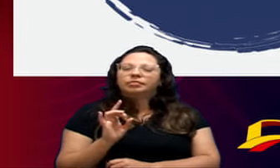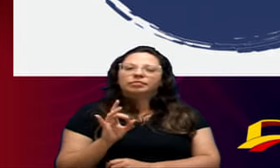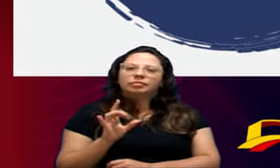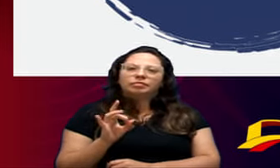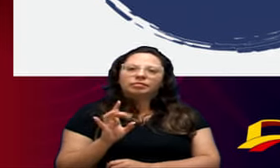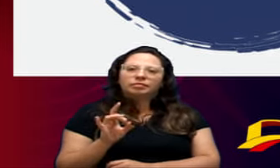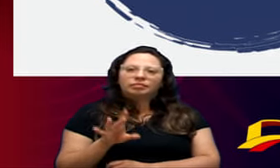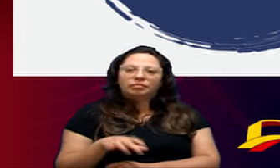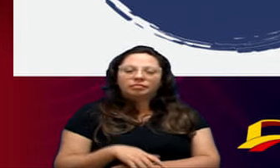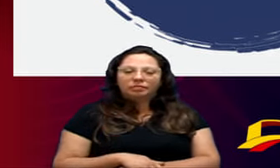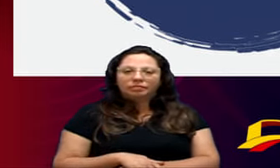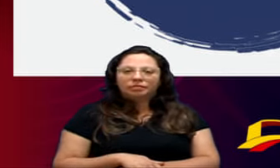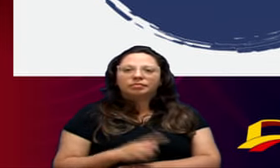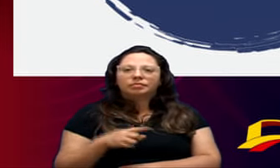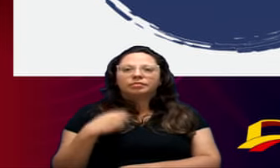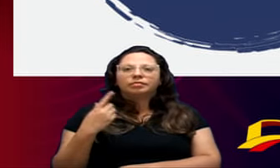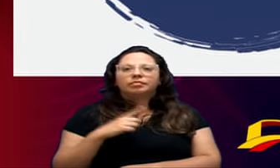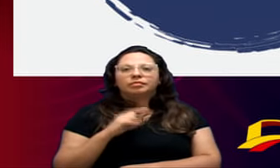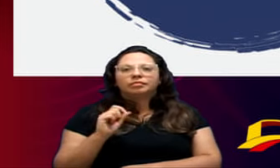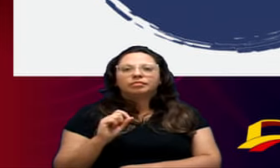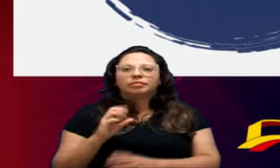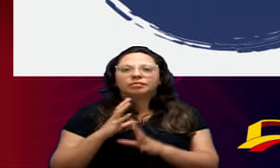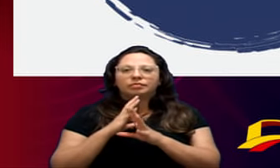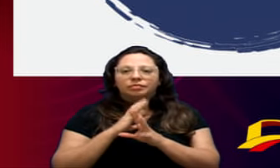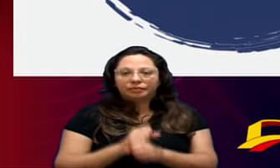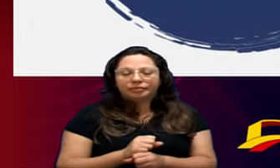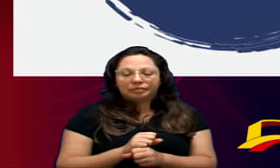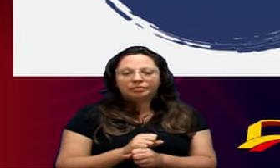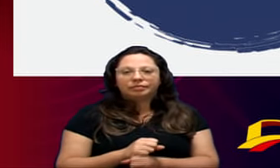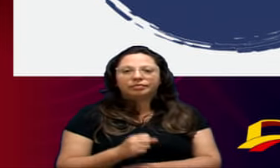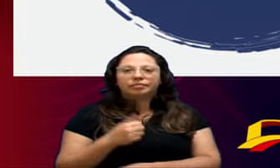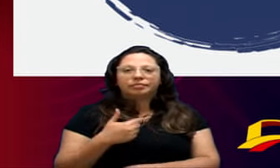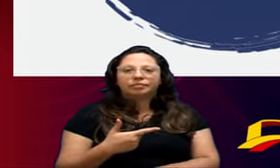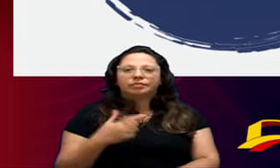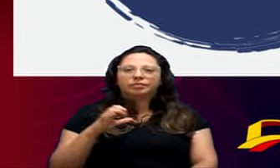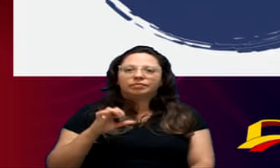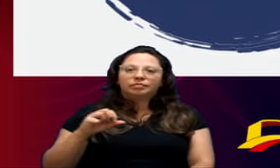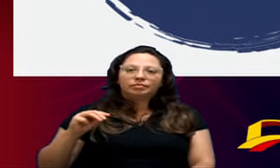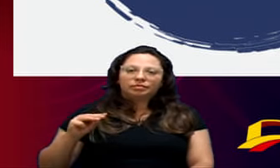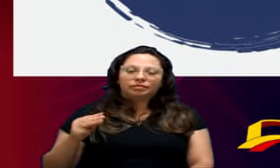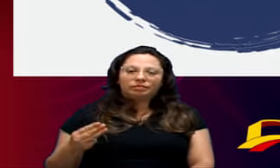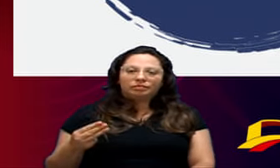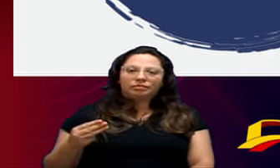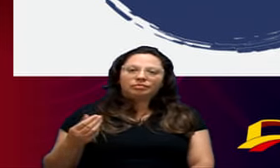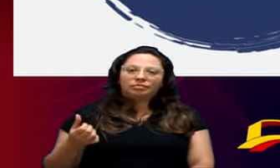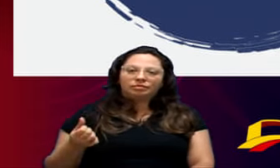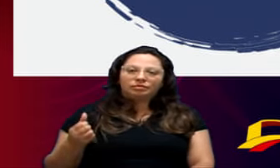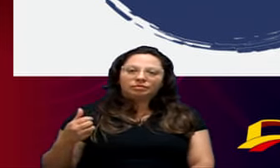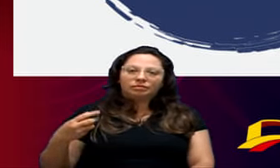né então nós temos aqui o orçamento total da secretaria é 29 milhões